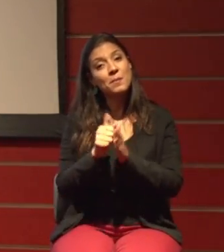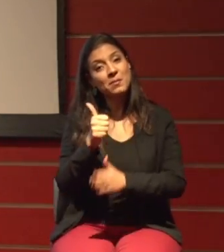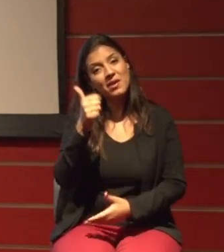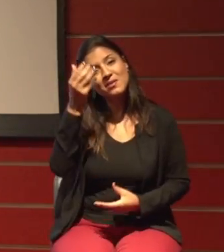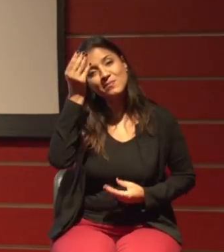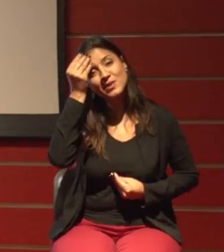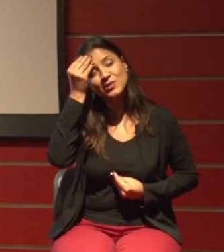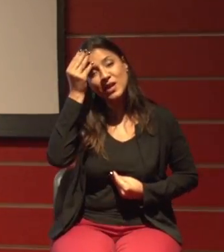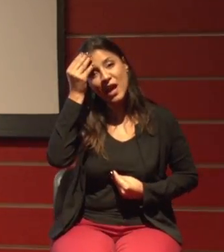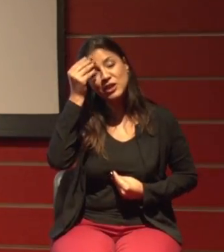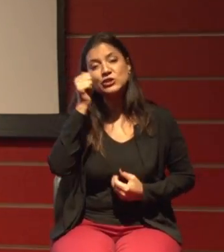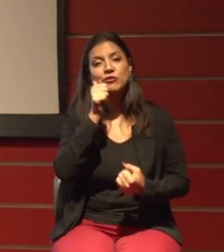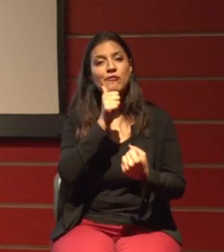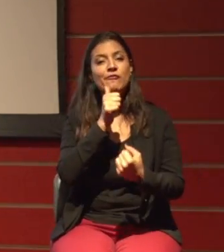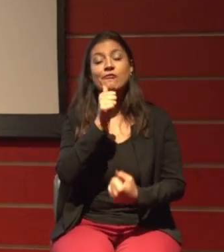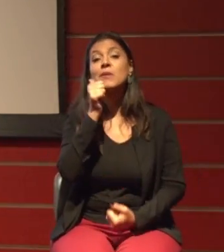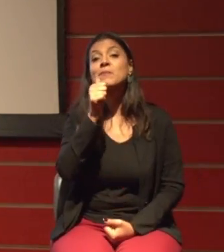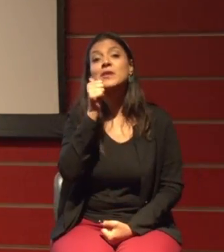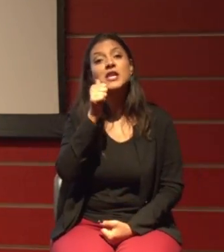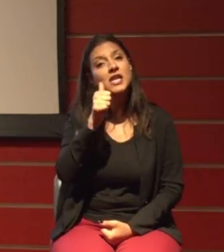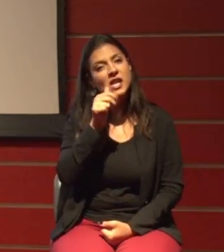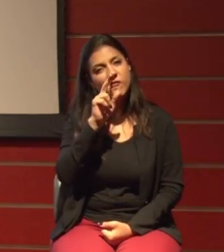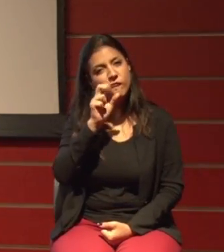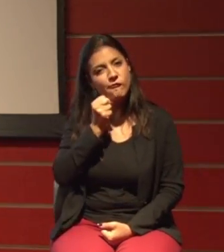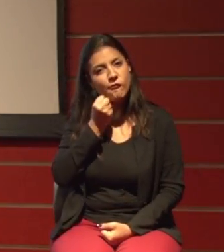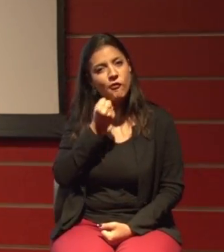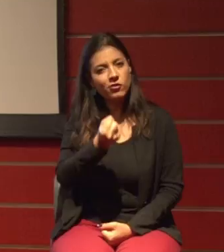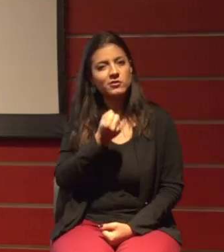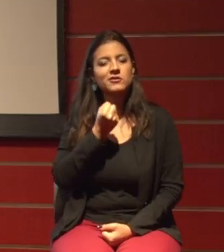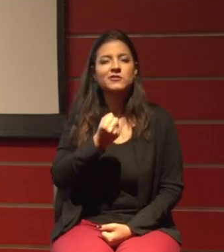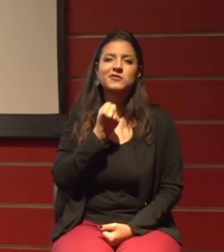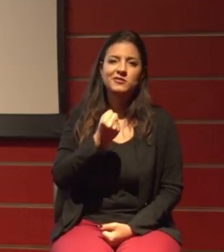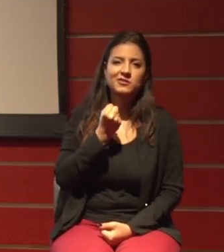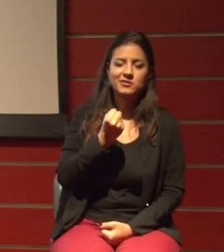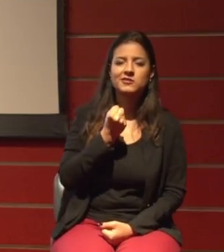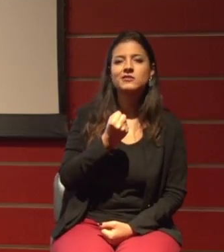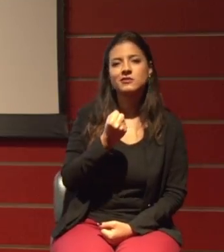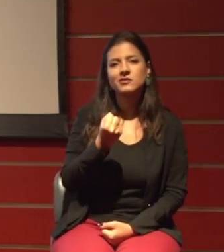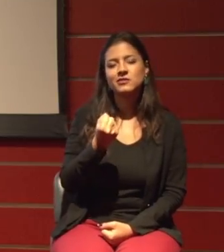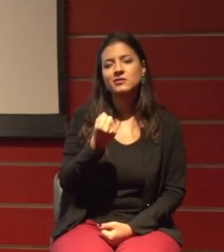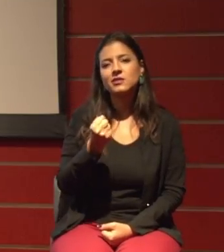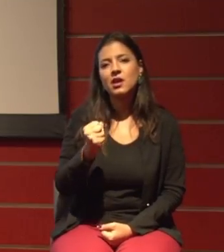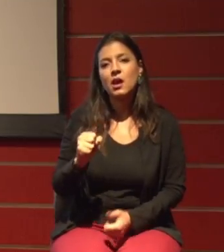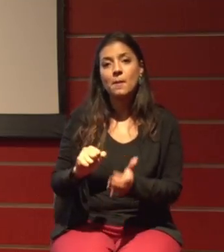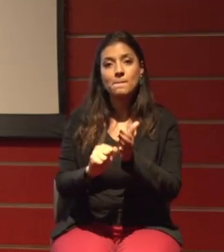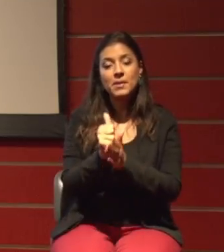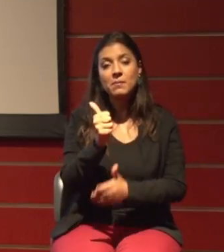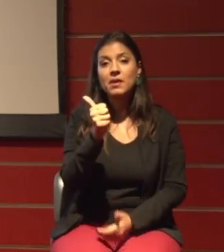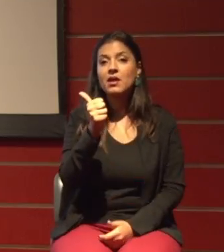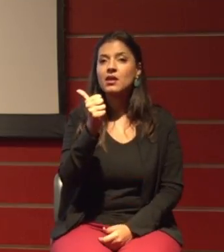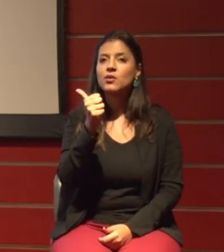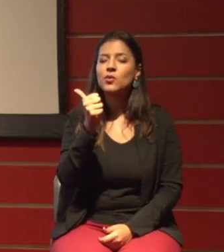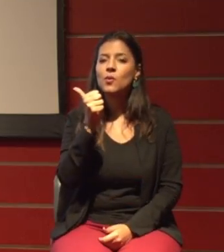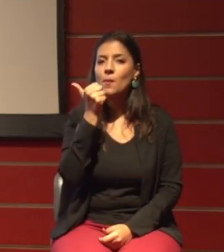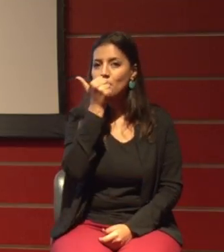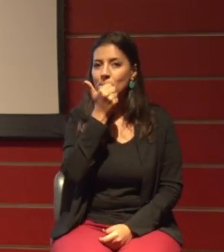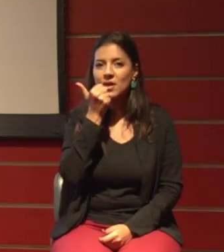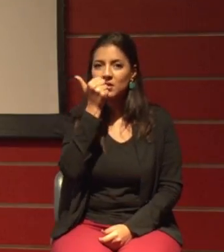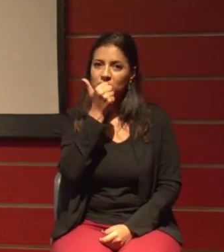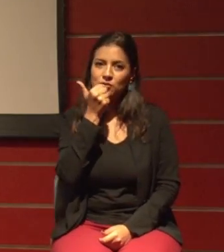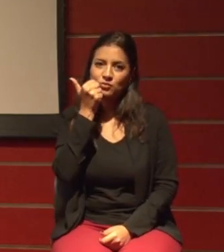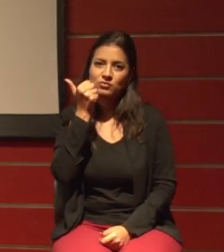eh femininas fortes né Eh foi o primeiro beijo interracial